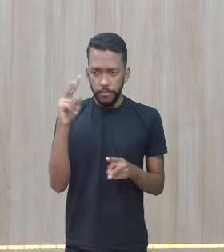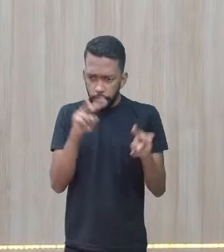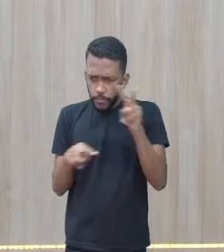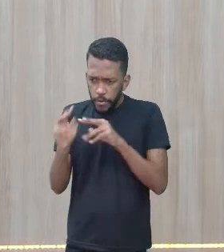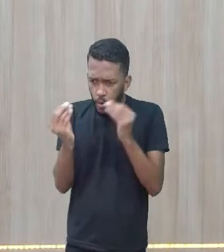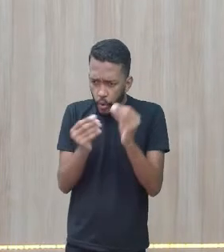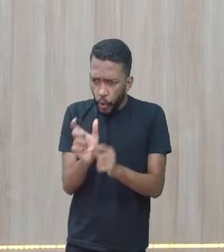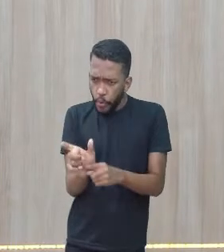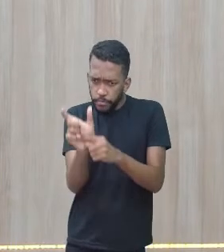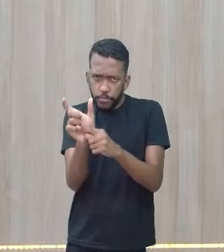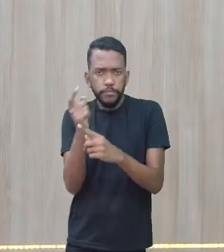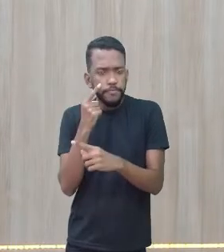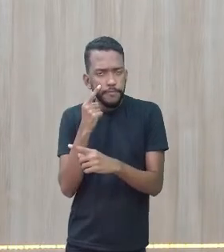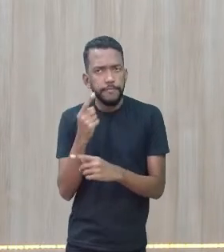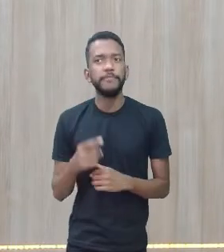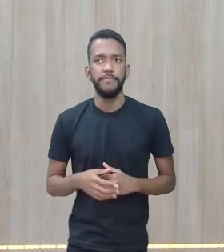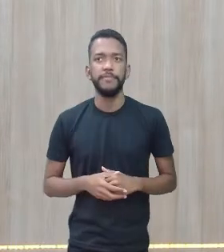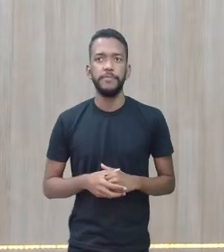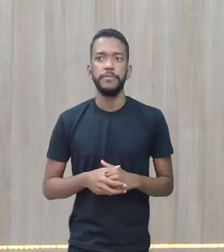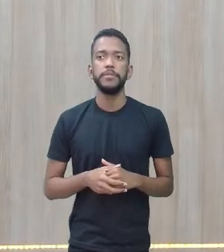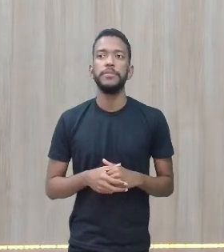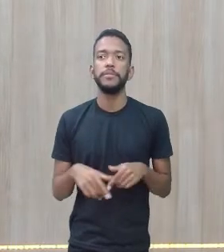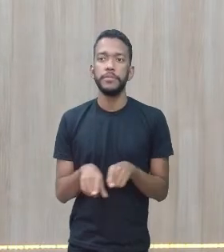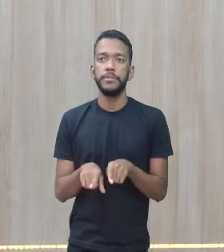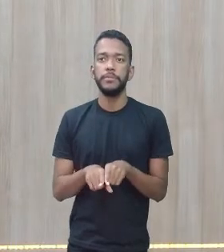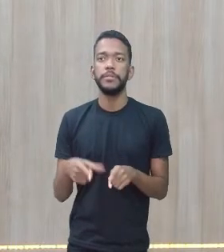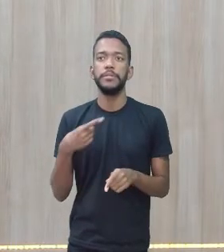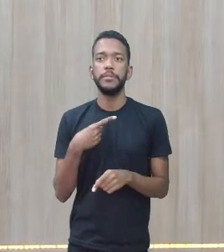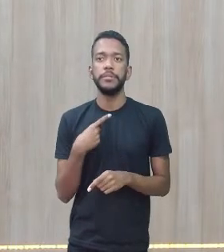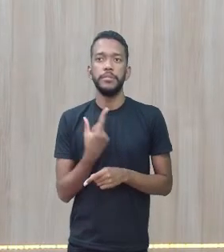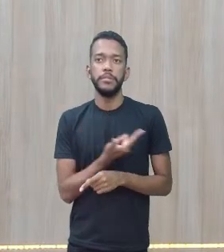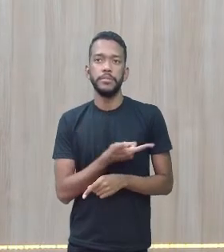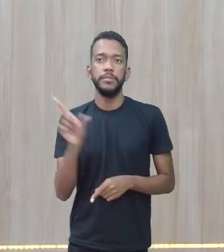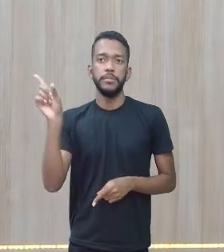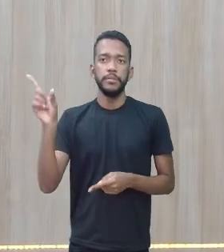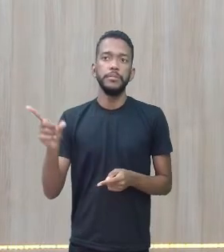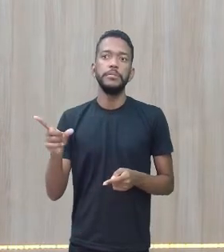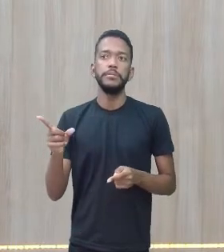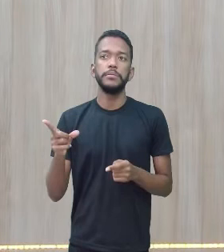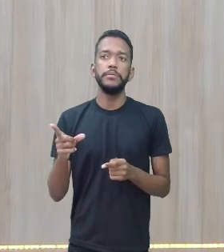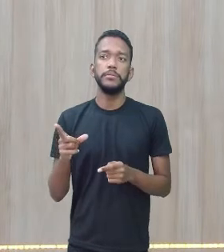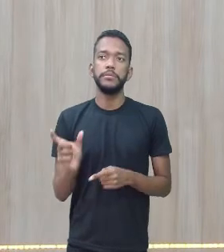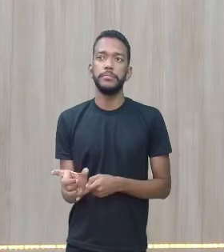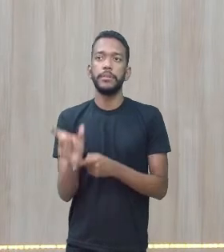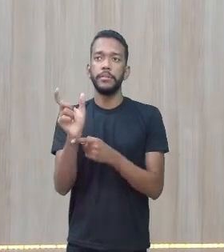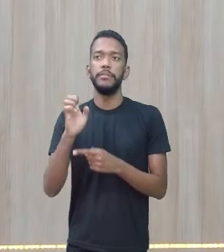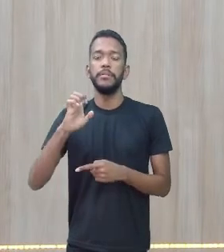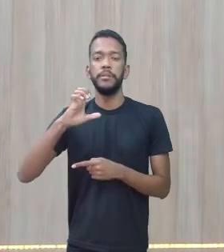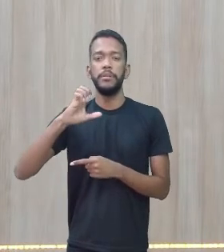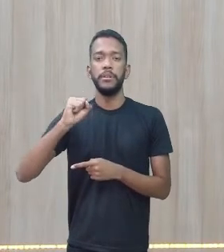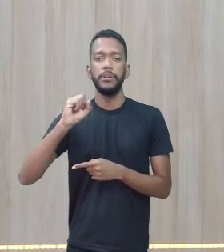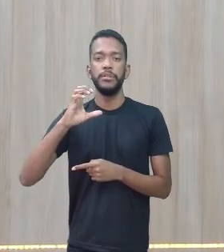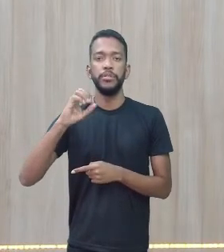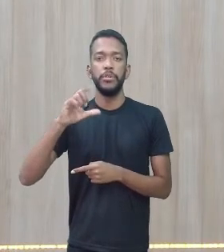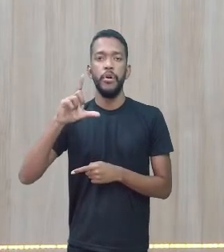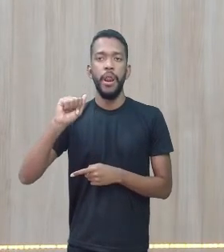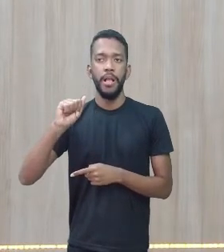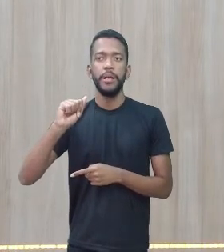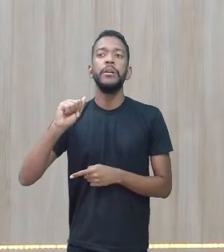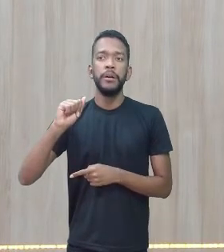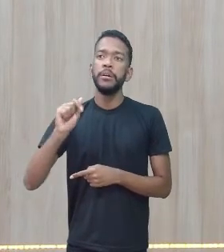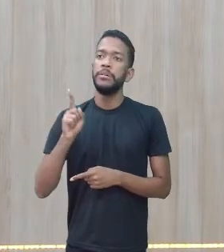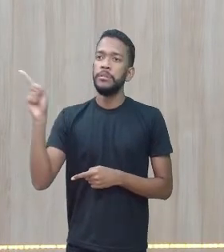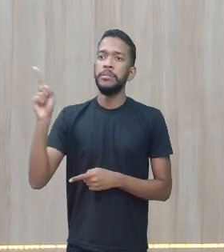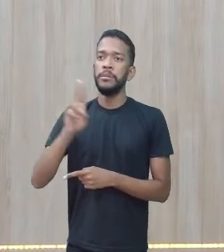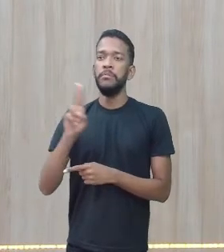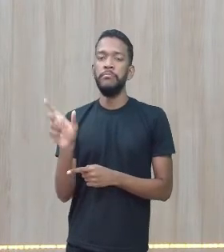escrever. Então, nós temos outro radical aqui, não é? Então, nós temos a palavra escola. E o